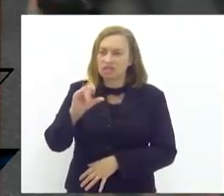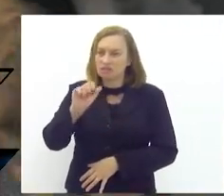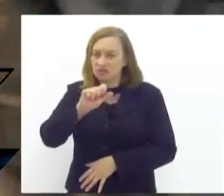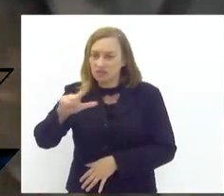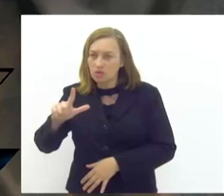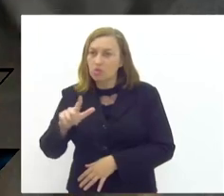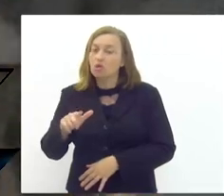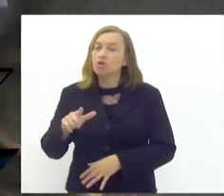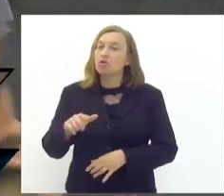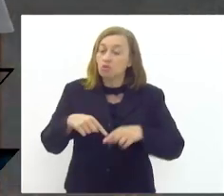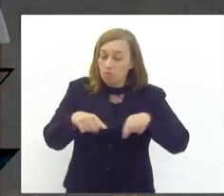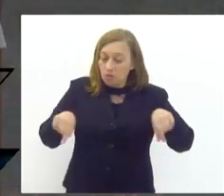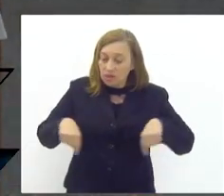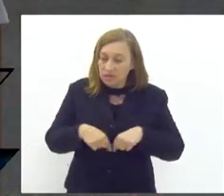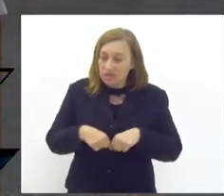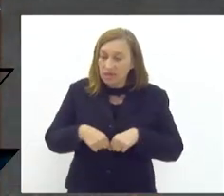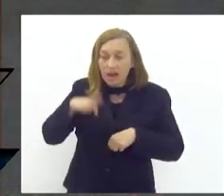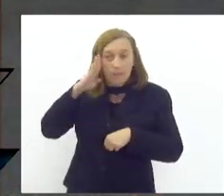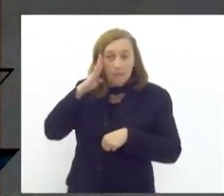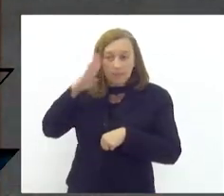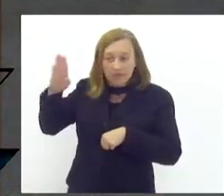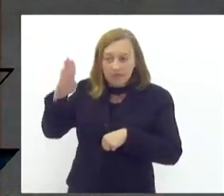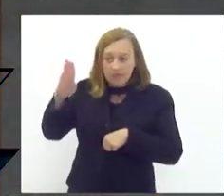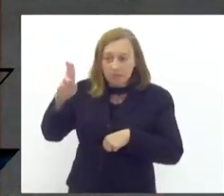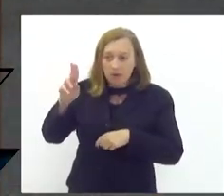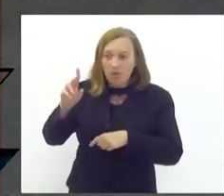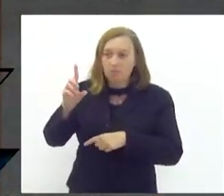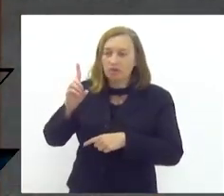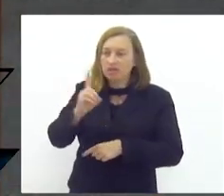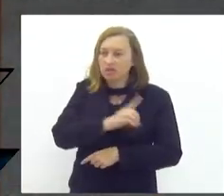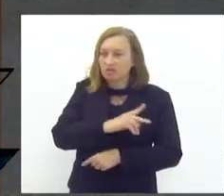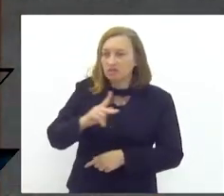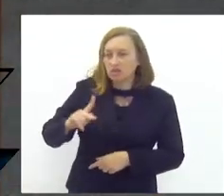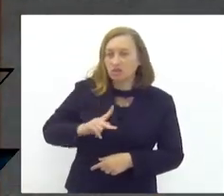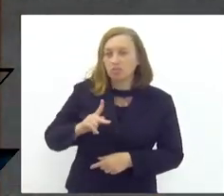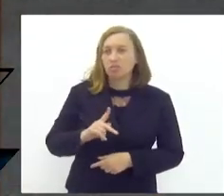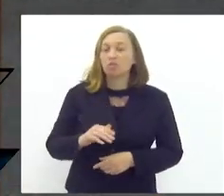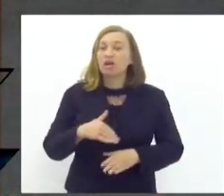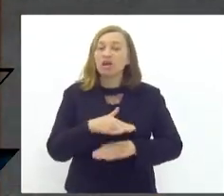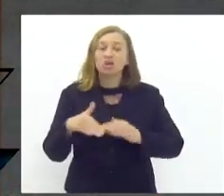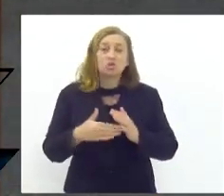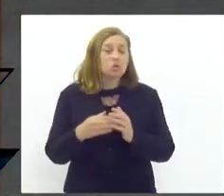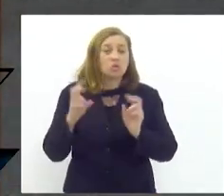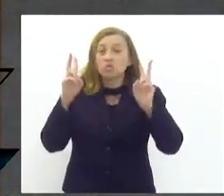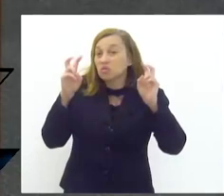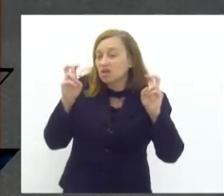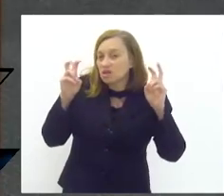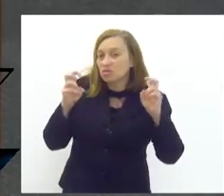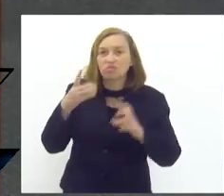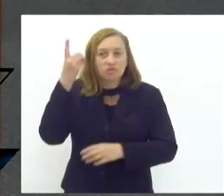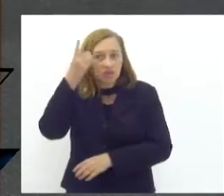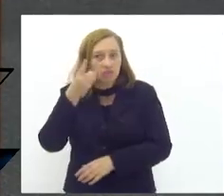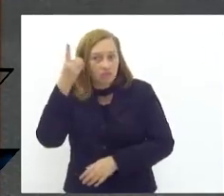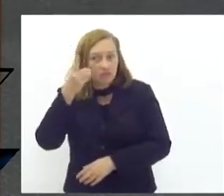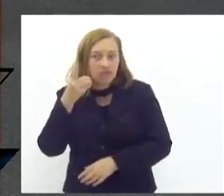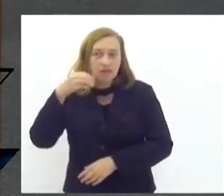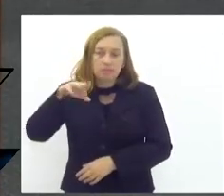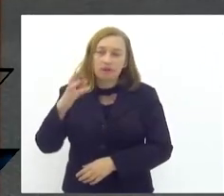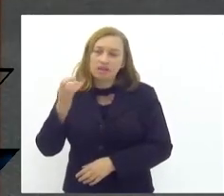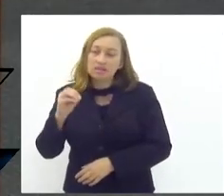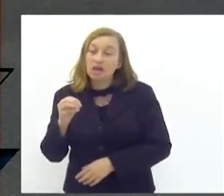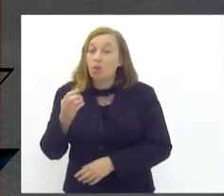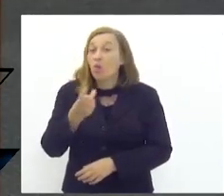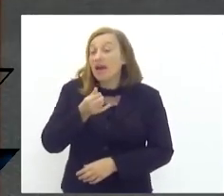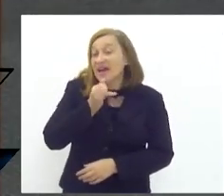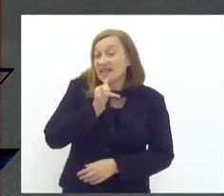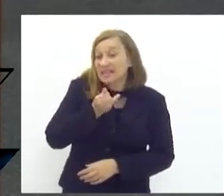para que a defensoria pudesse atender os policiais civis em todos os assuntos Deputado Marcelo Dino por